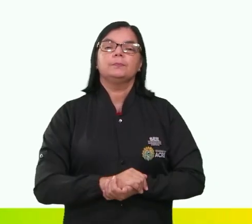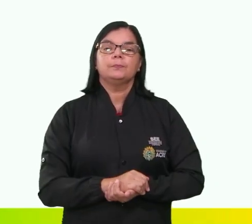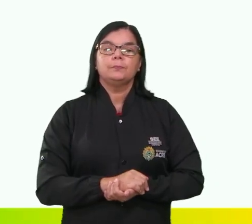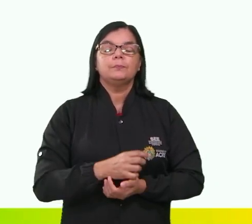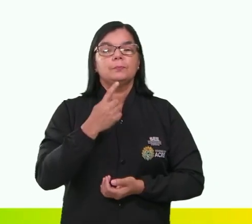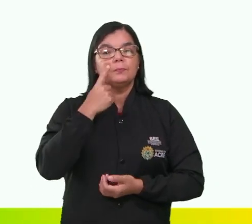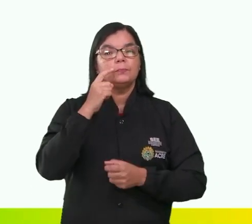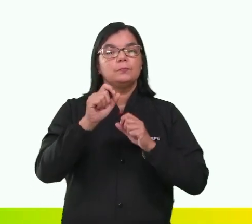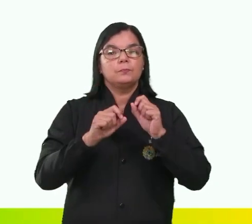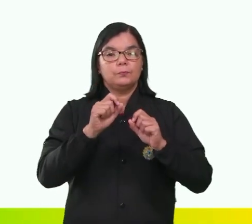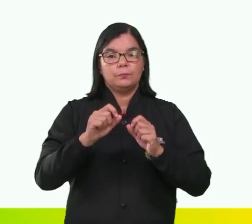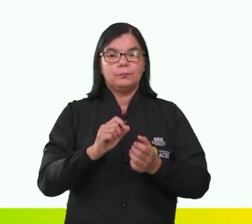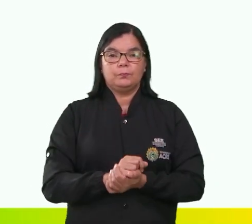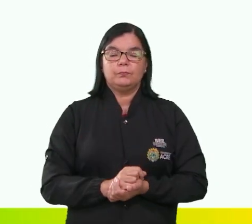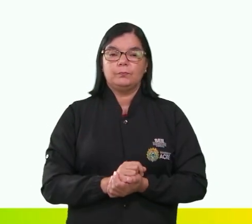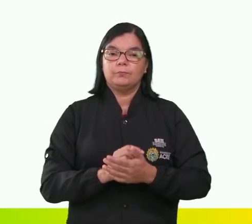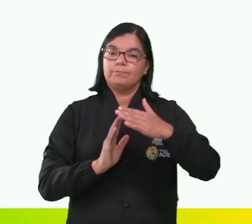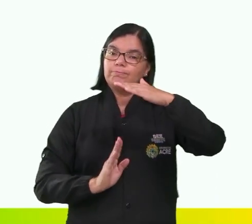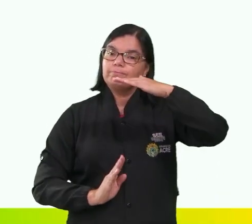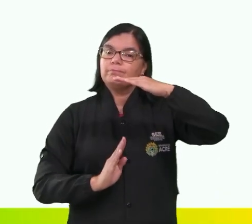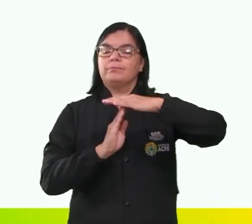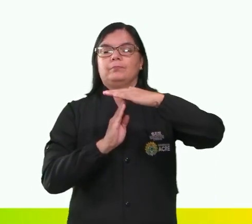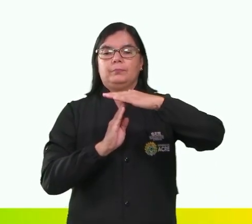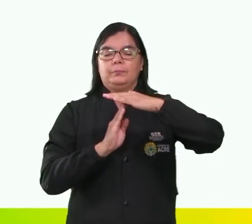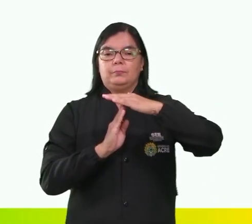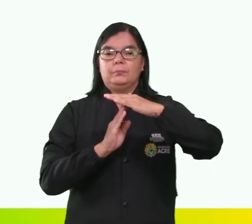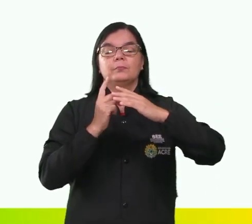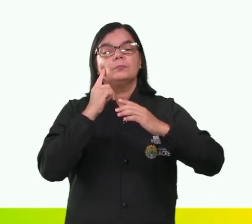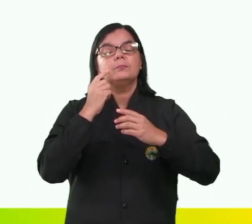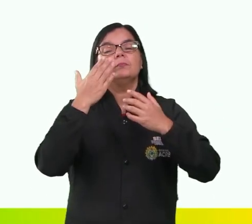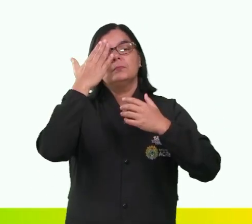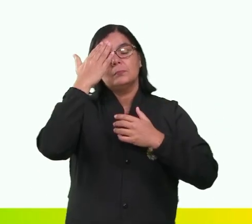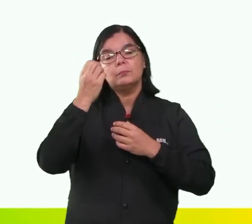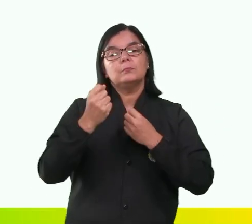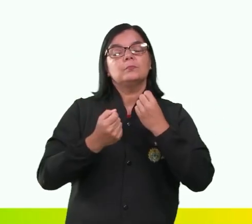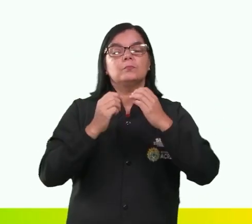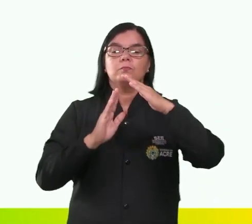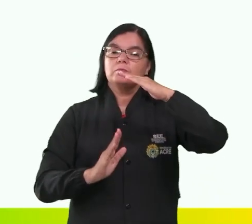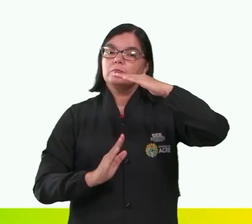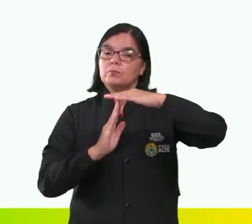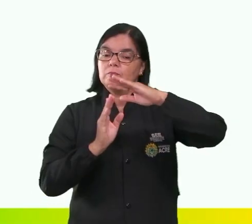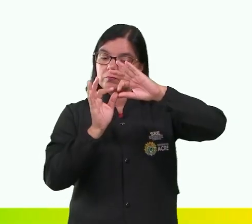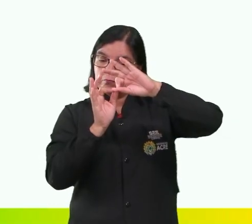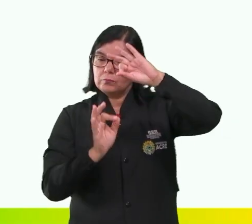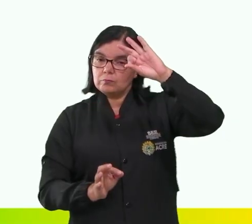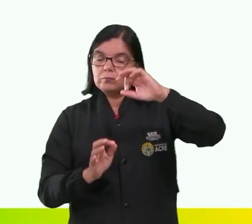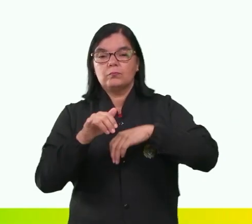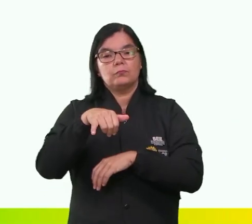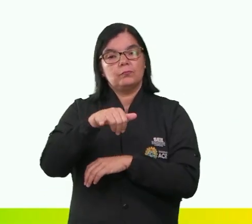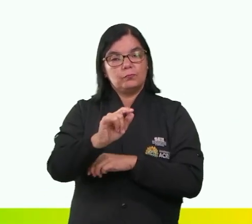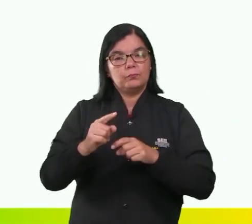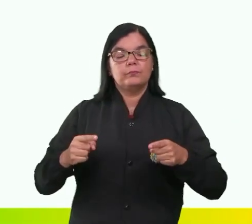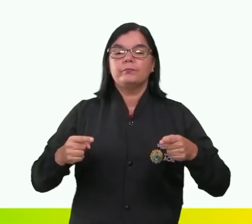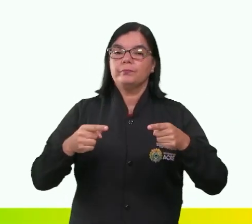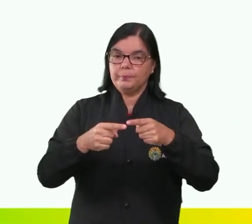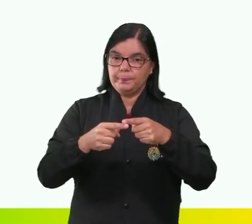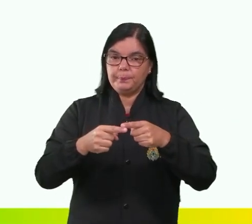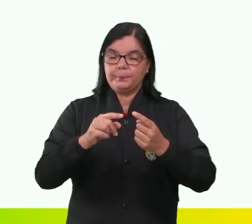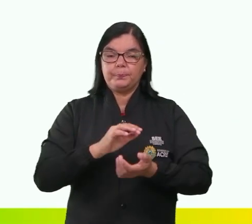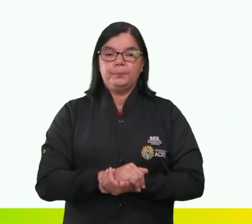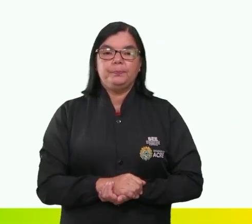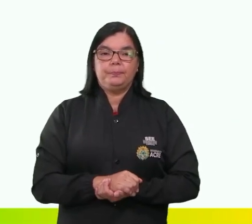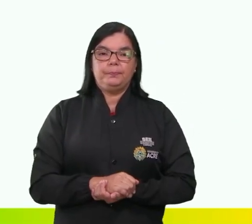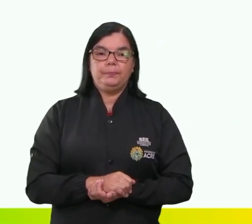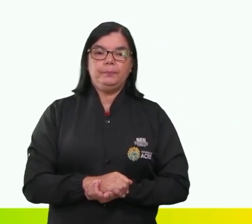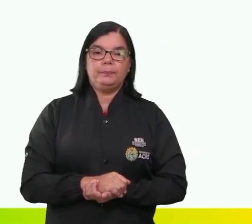nós vamos ter ponto de máximo. E ele quer saber a altura máxima, isso vai ser o y vértice,